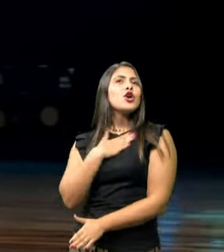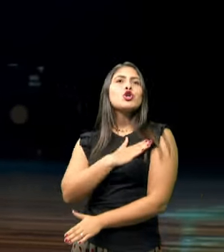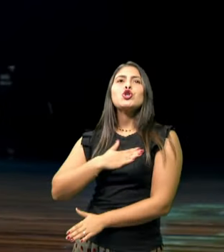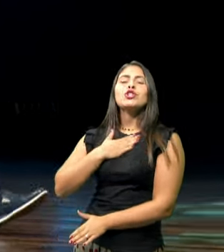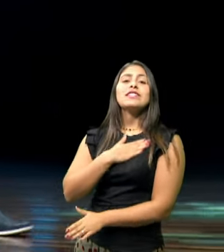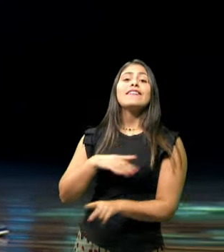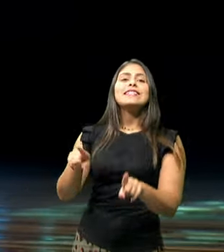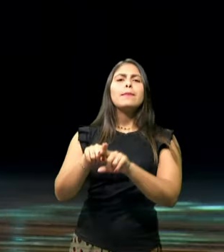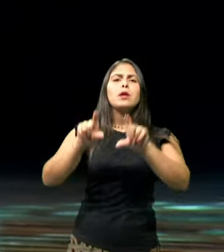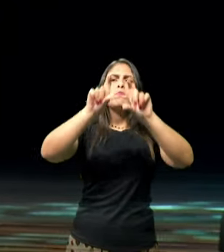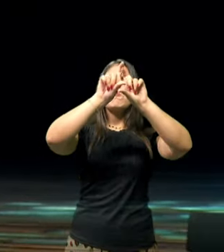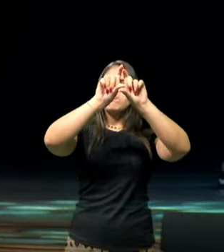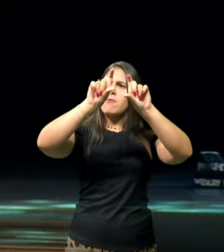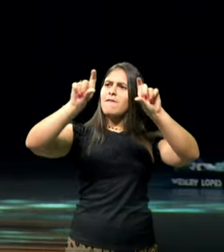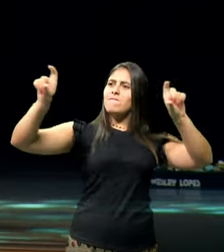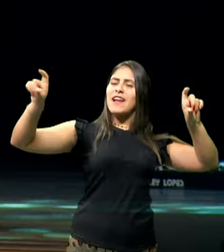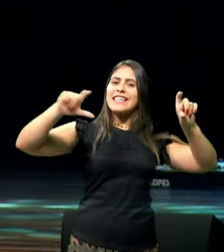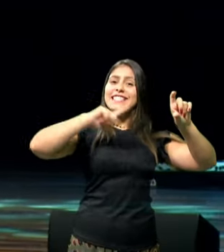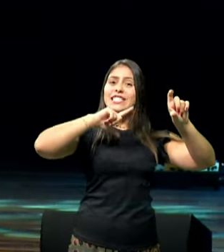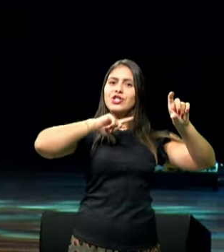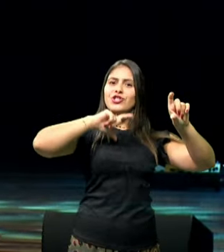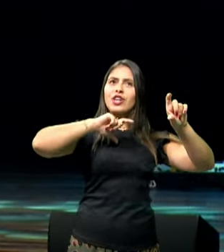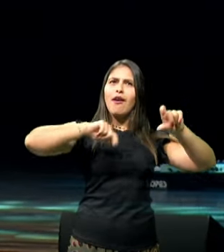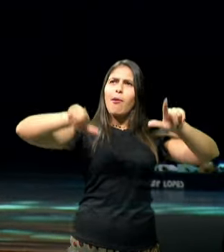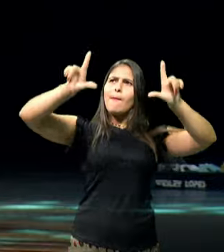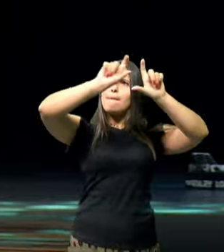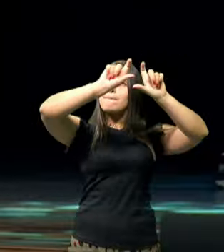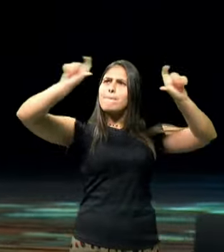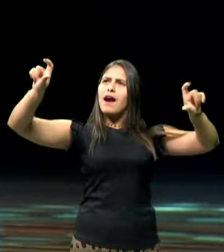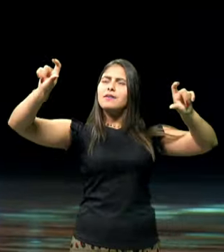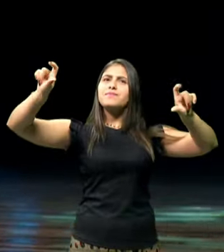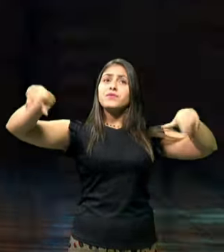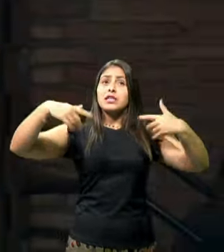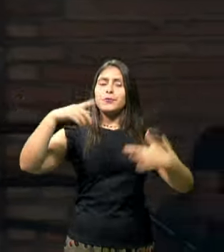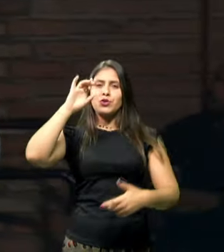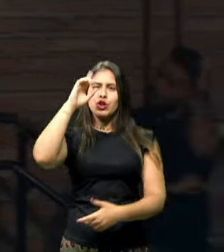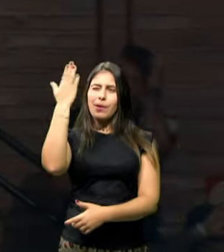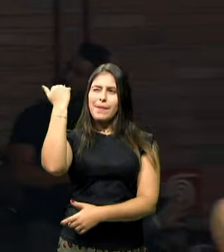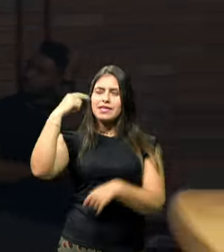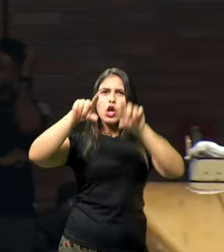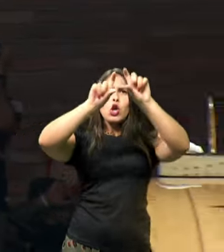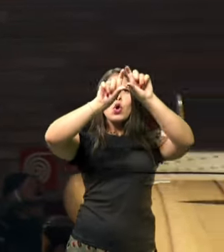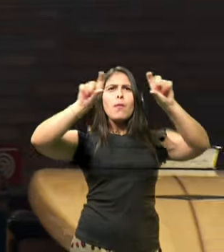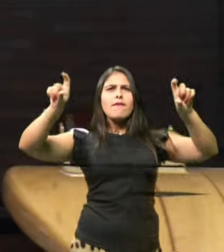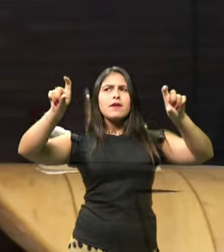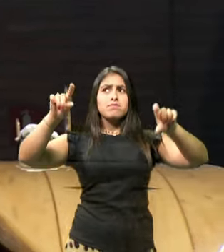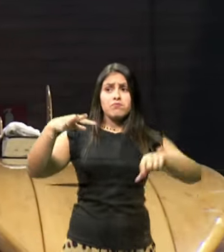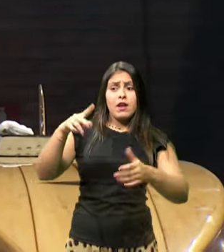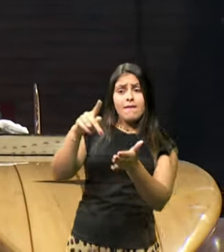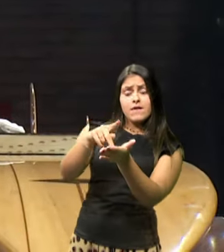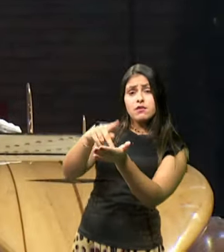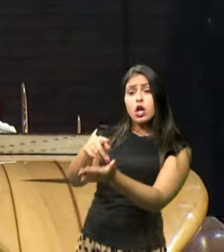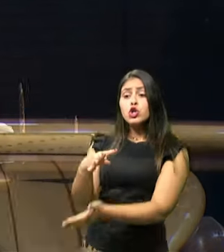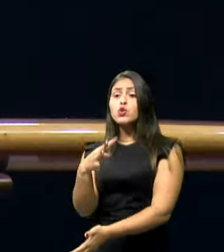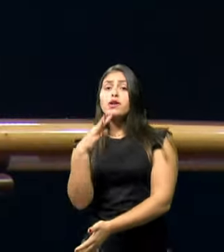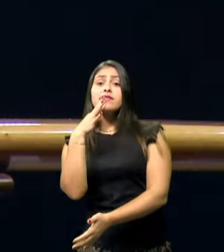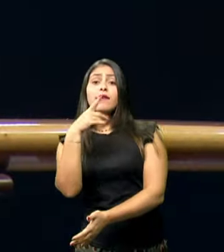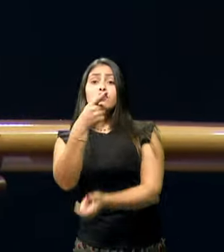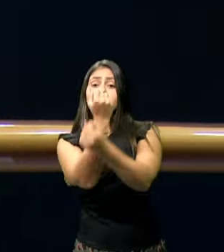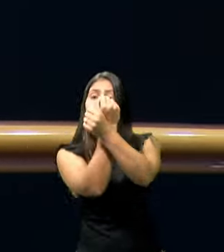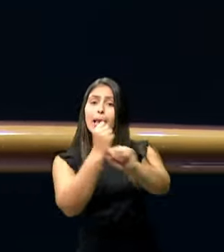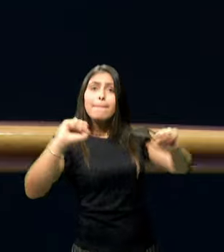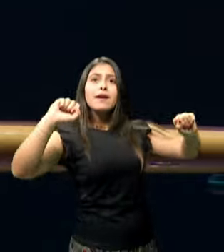uma frase no quadro, e a aula dele era a frase. Um dia ele chegou e colocou uma frase: e conhecereis a verdade, e a verdade